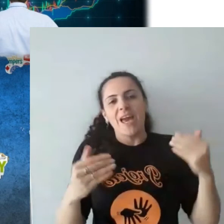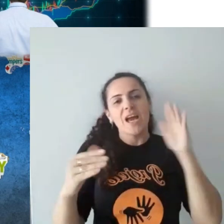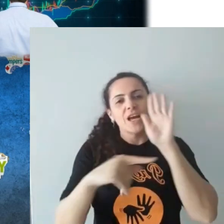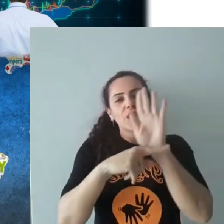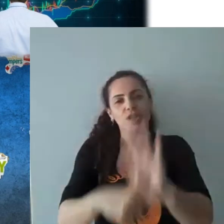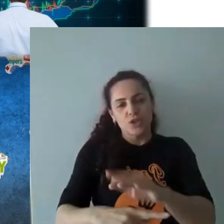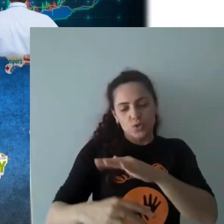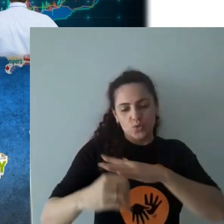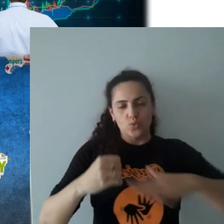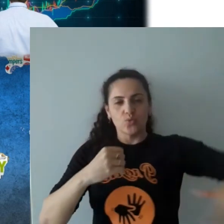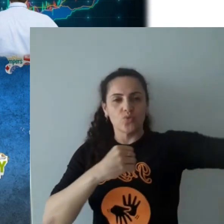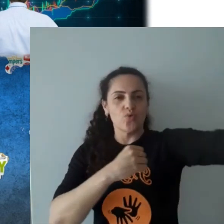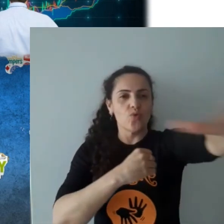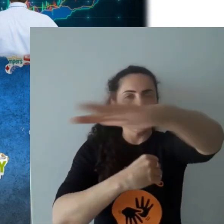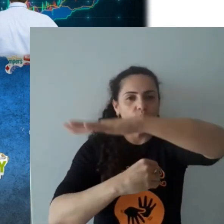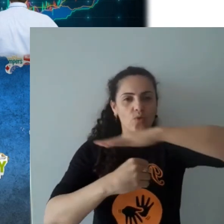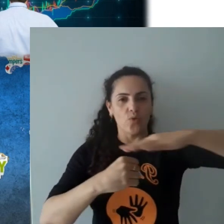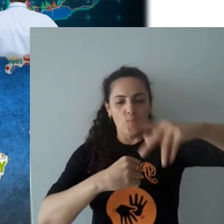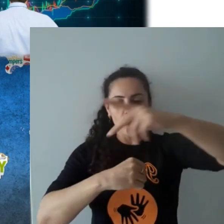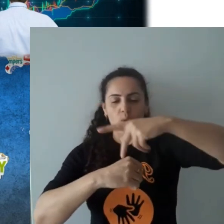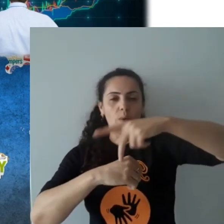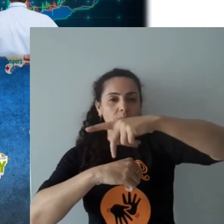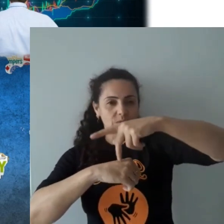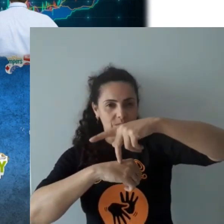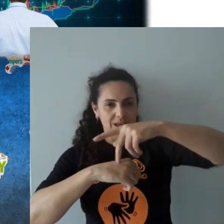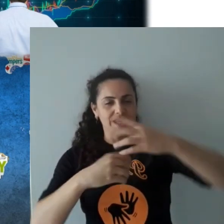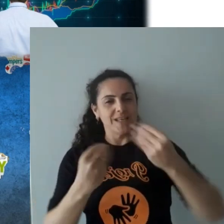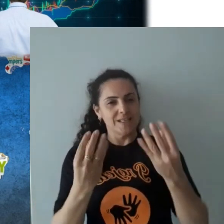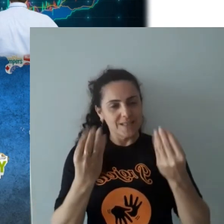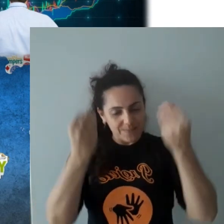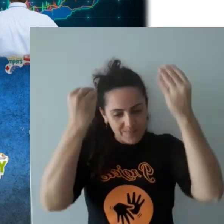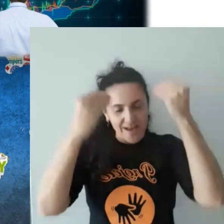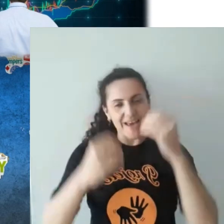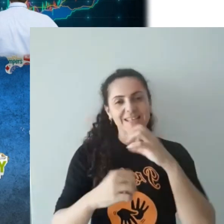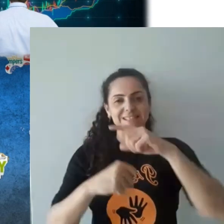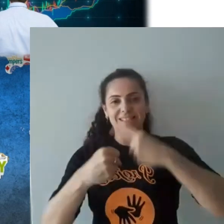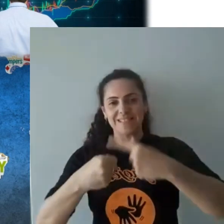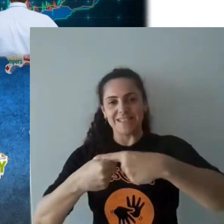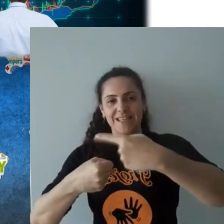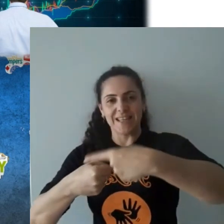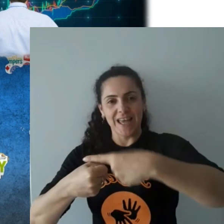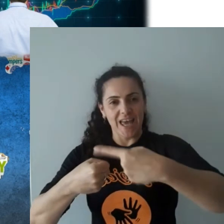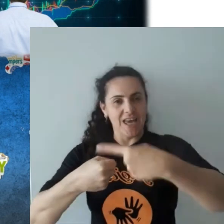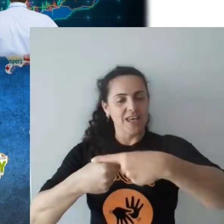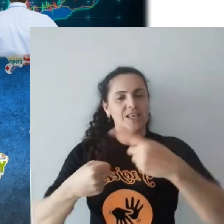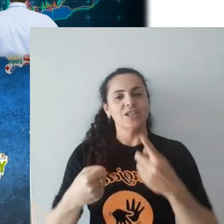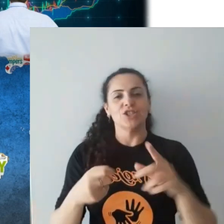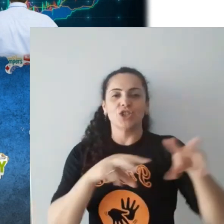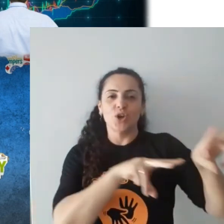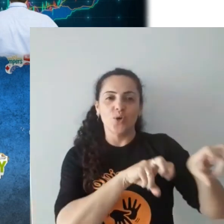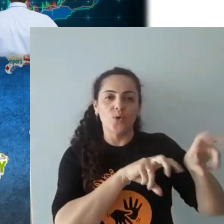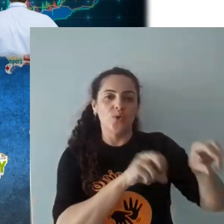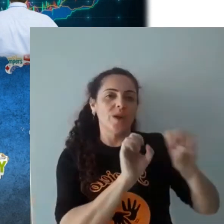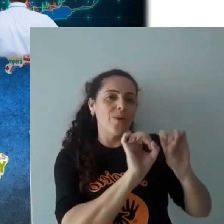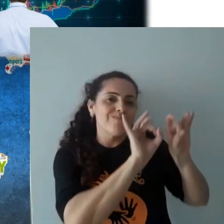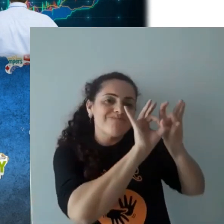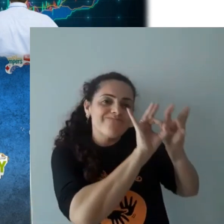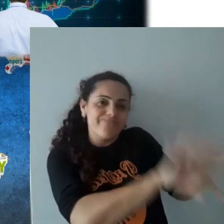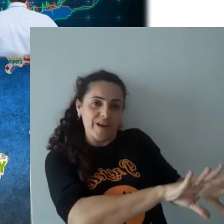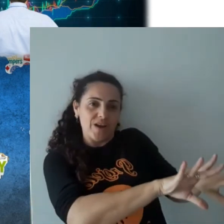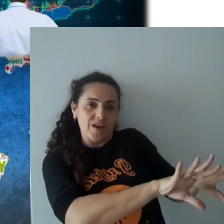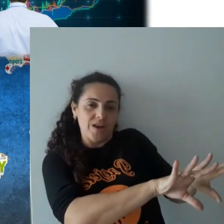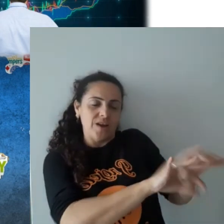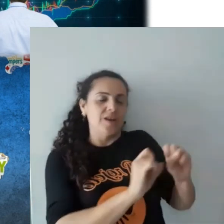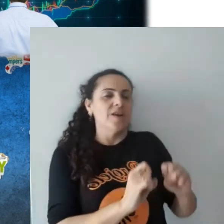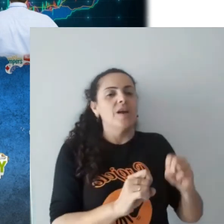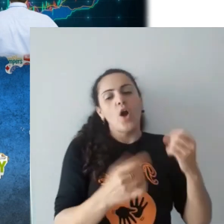rurais ocupadas, né? Onde a ruralidade hoje em dia ela é muito mais tecnológica e as áreas urbanas aí cada vez